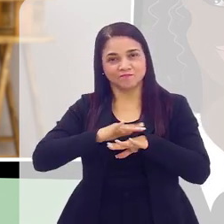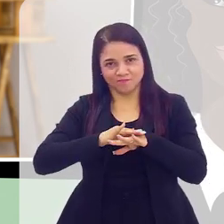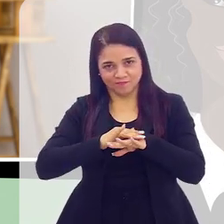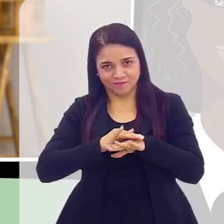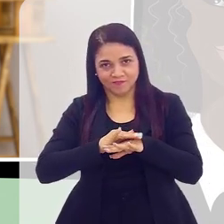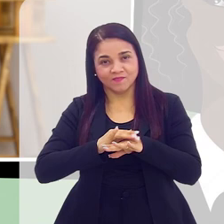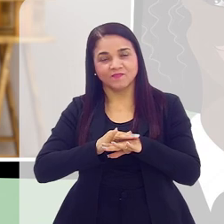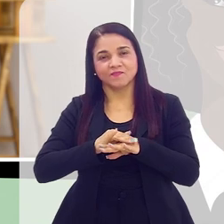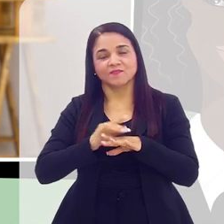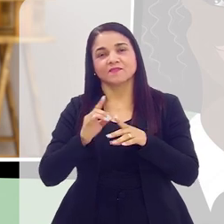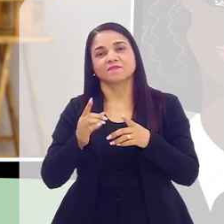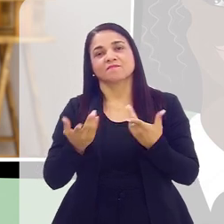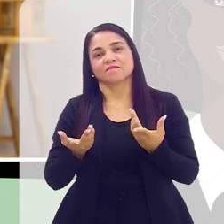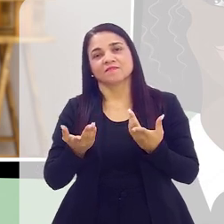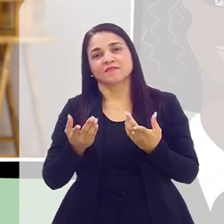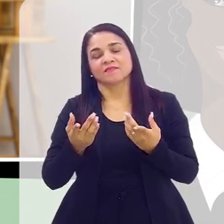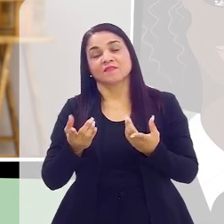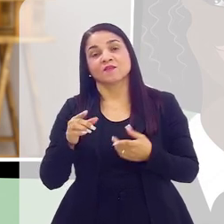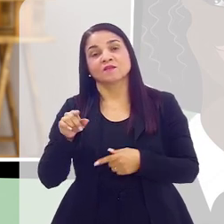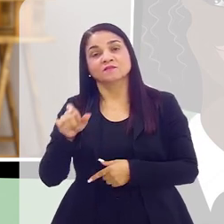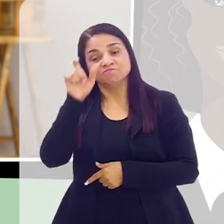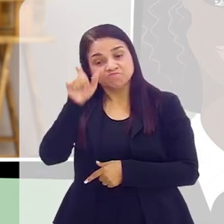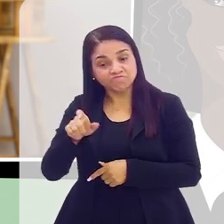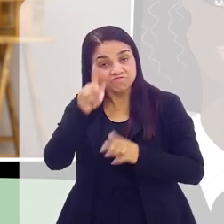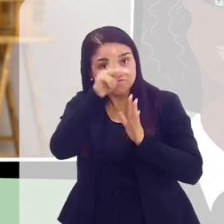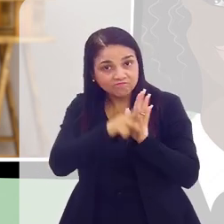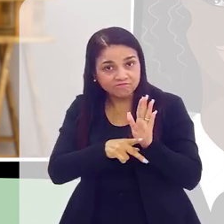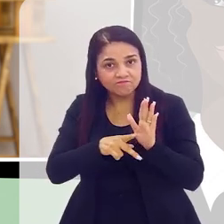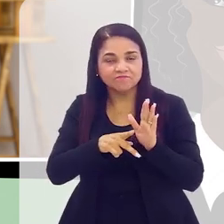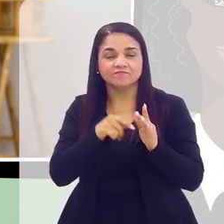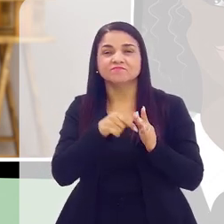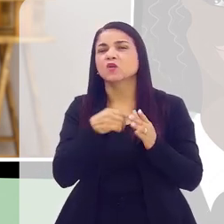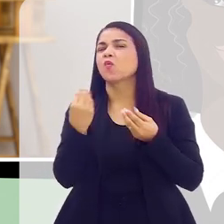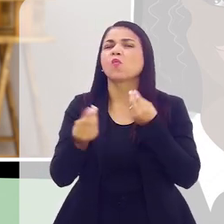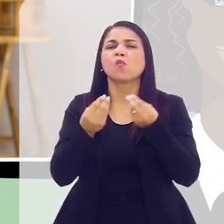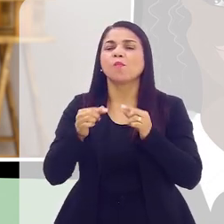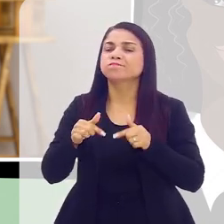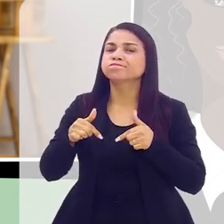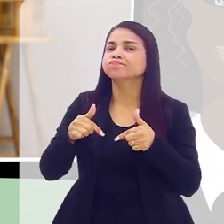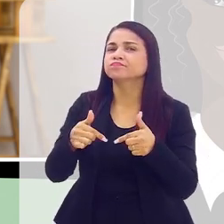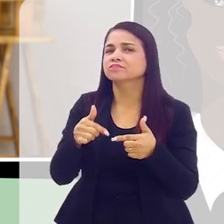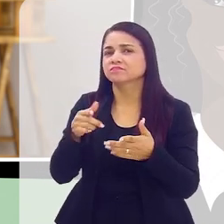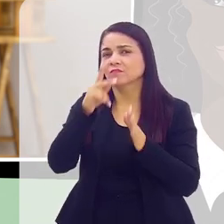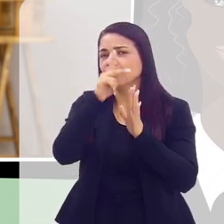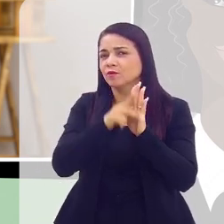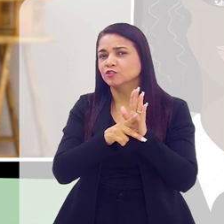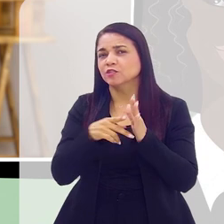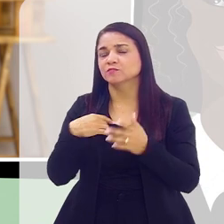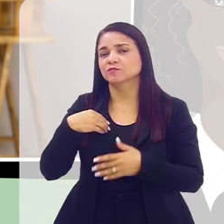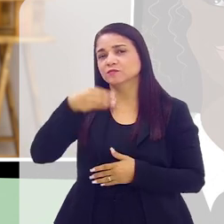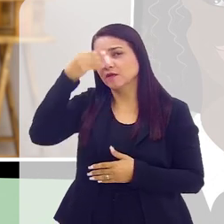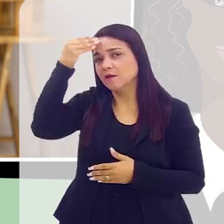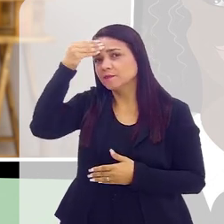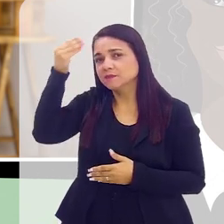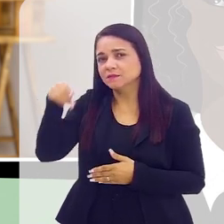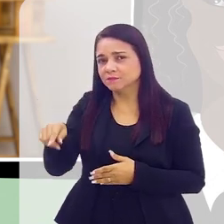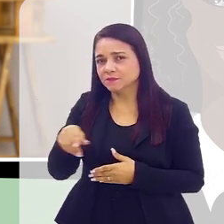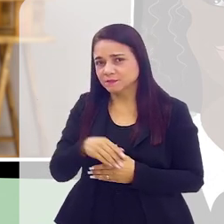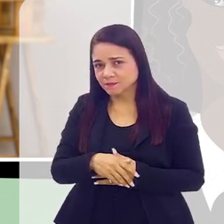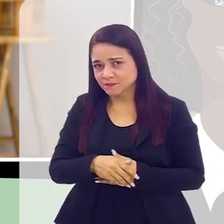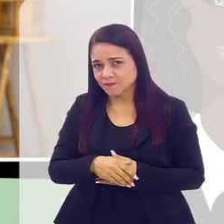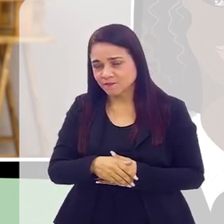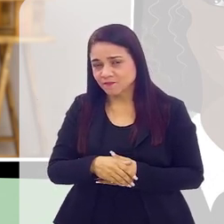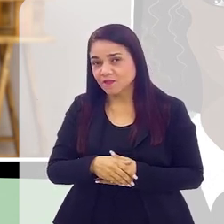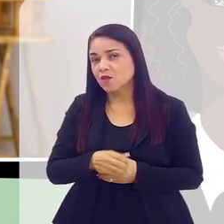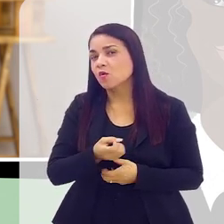um doente, um paciente, digamos assim, um assistido do projeto. Como que funciona esse processo de apadrinhamento?